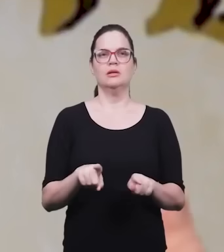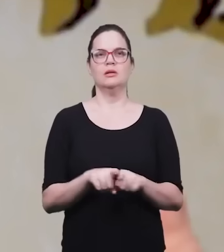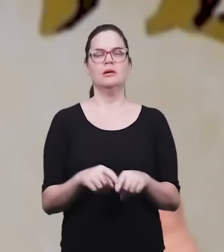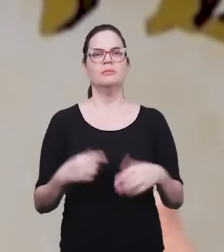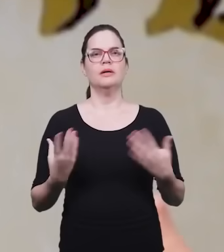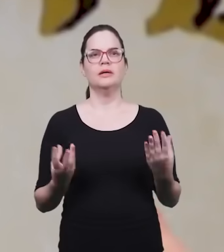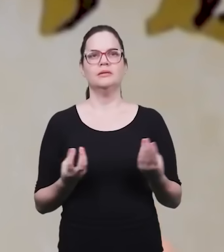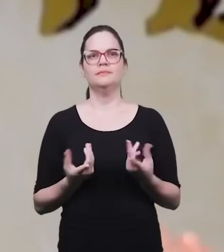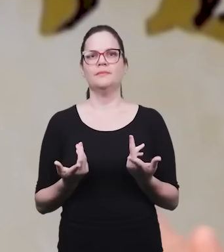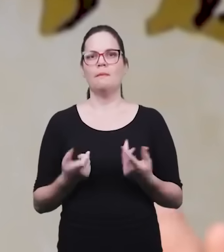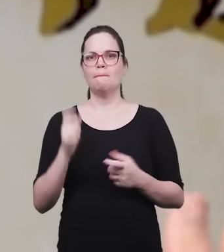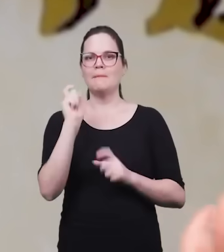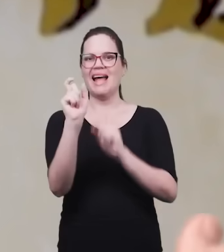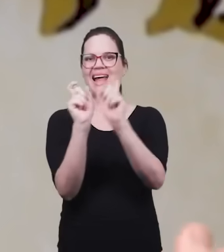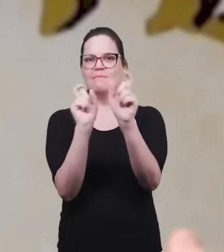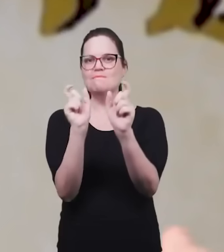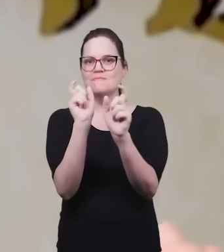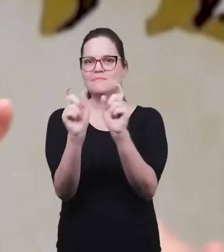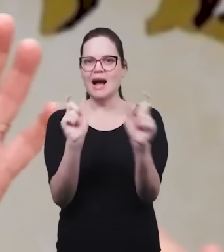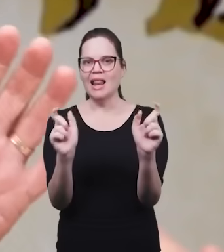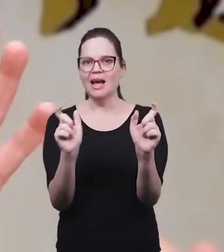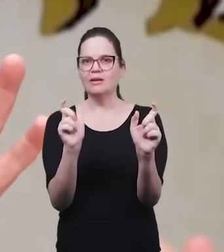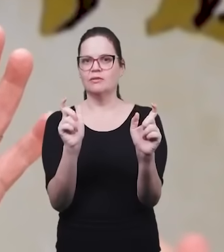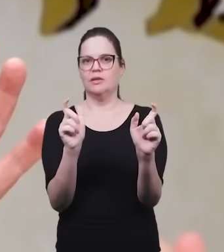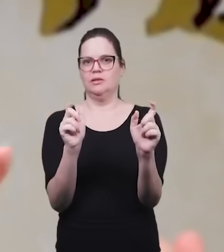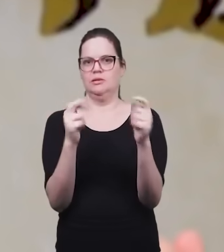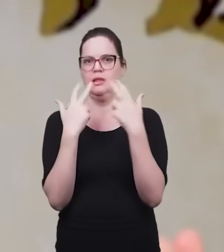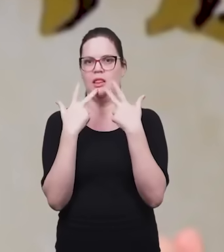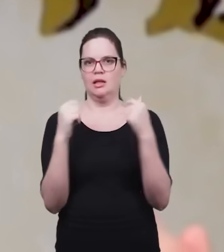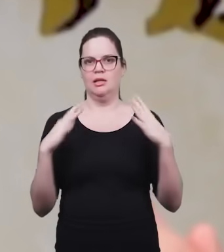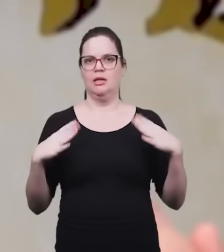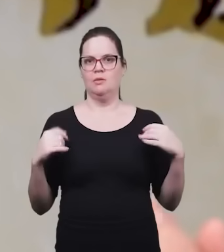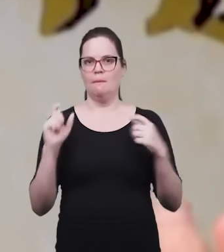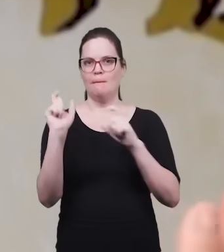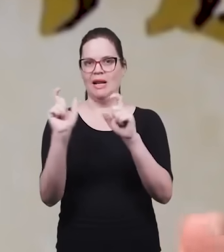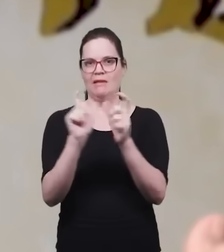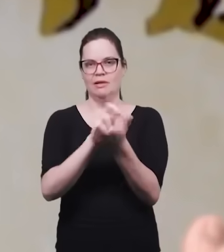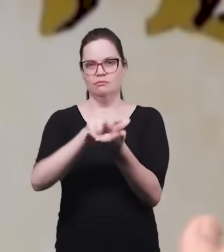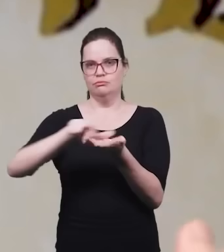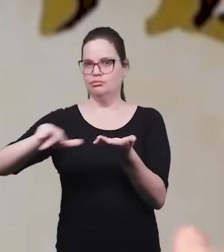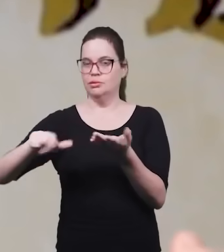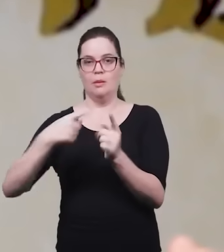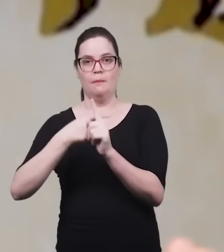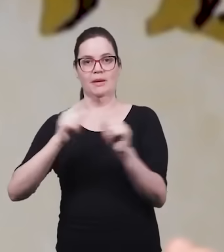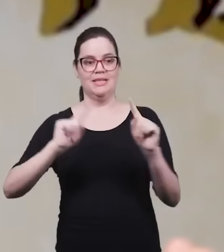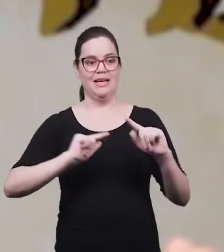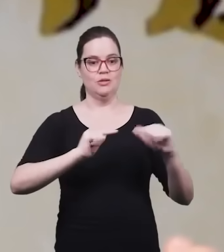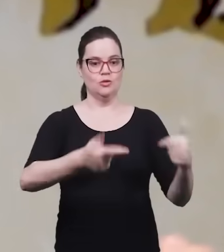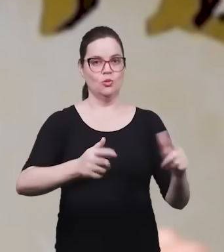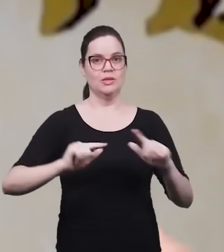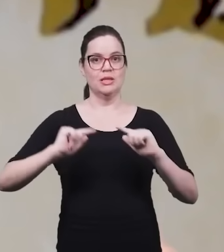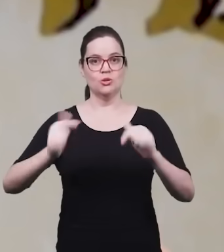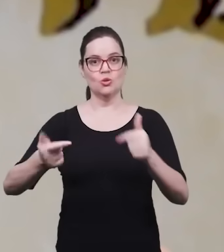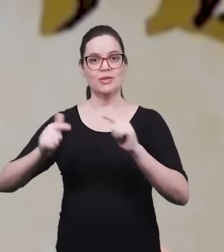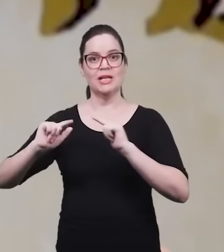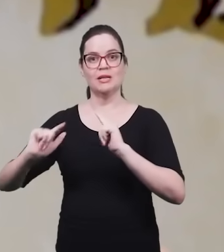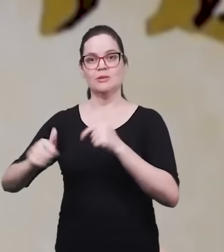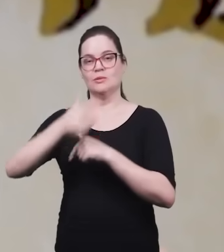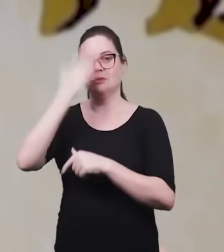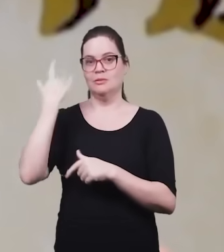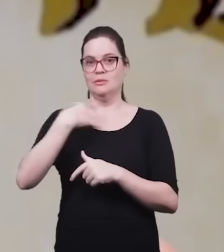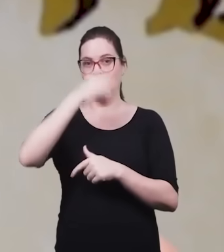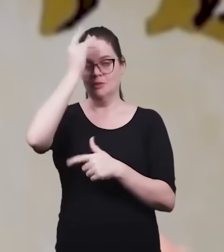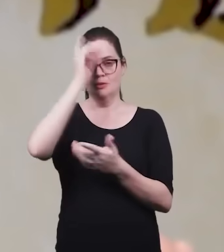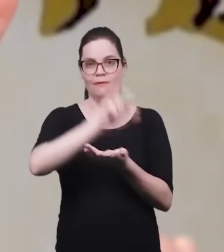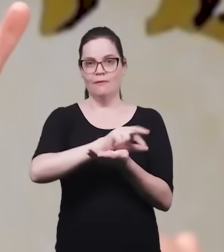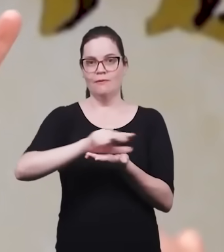dizer assim, de palavras em língua estranha. Mas é variedade de operações do Espírito Santo. Como você está falando, há